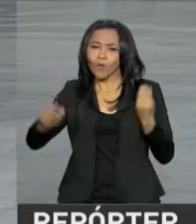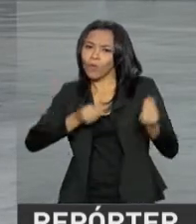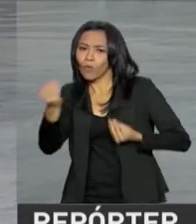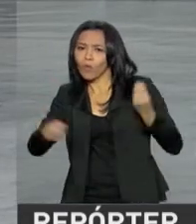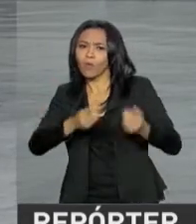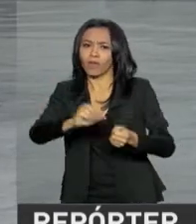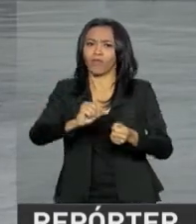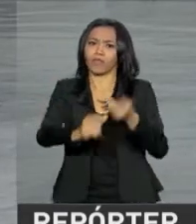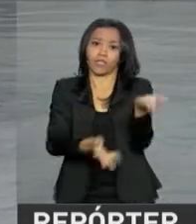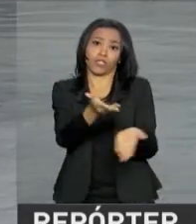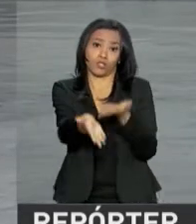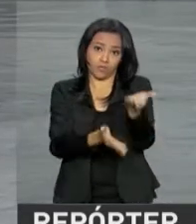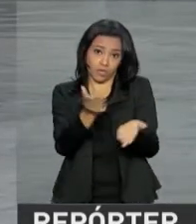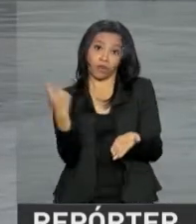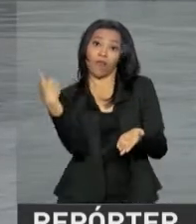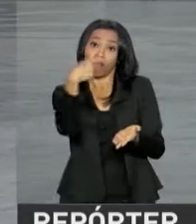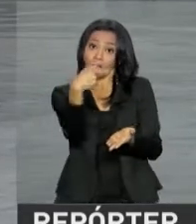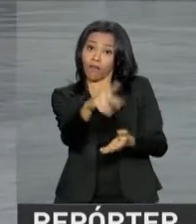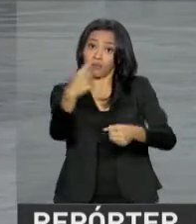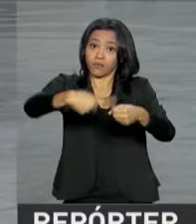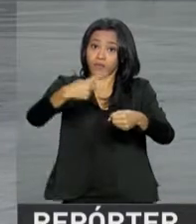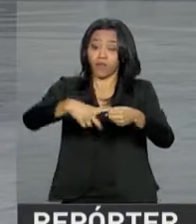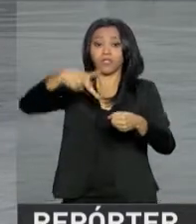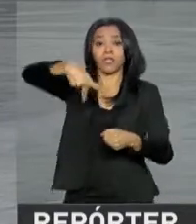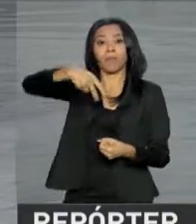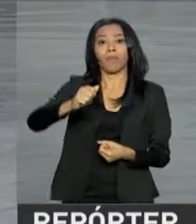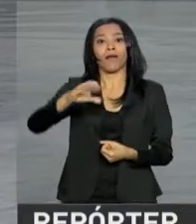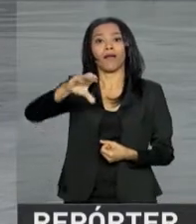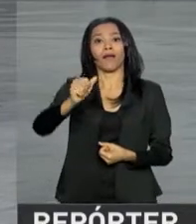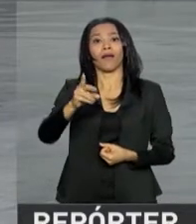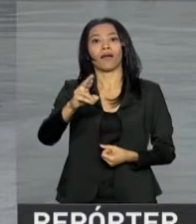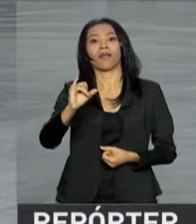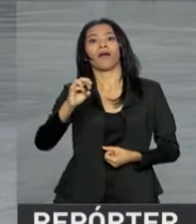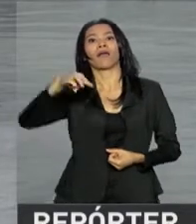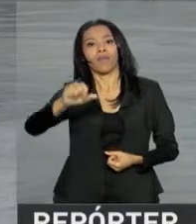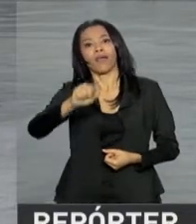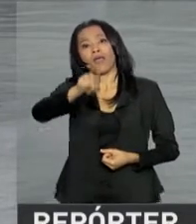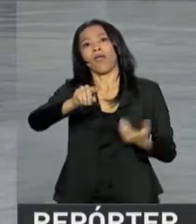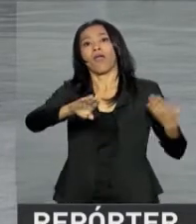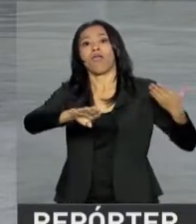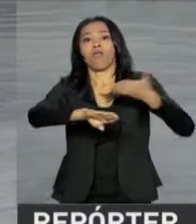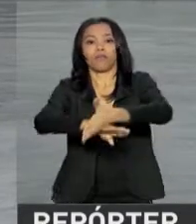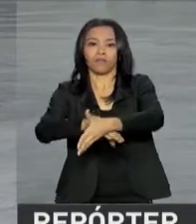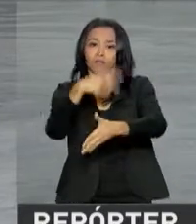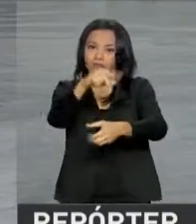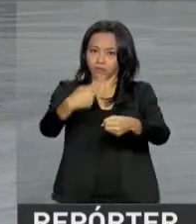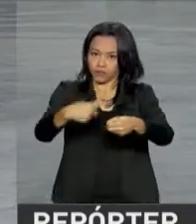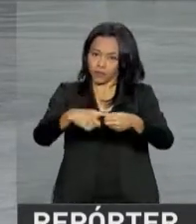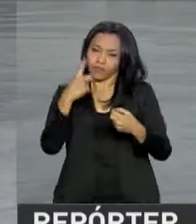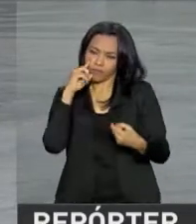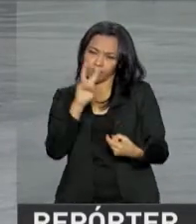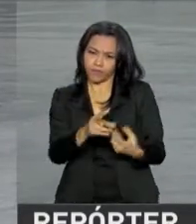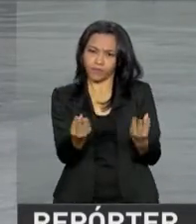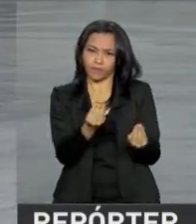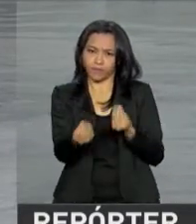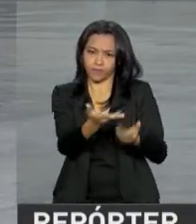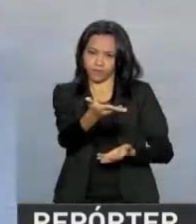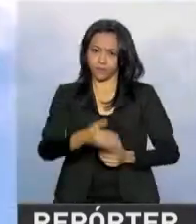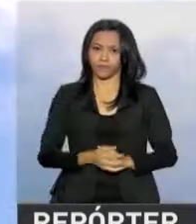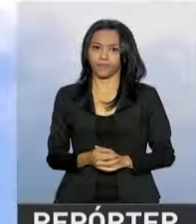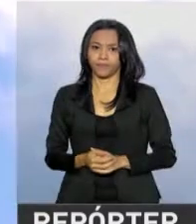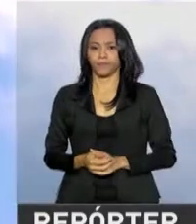de saúde em pacaraíma a cidade que é porta de entrada dos imigrantes venezuelanos vamos acompanhar